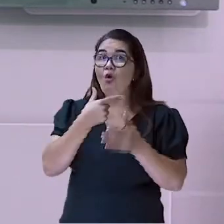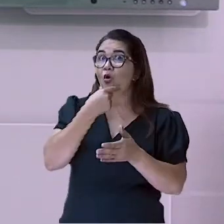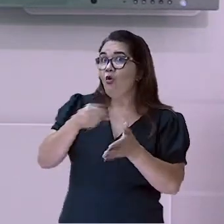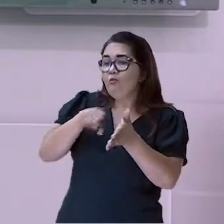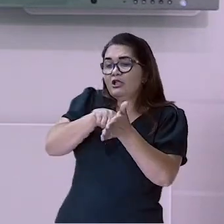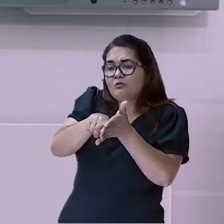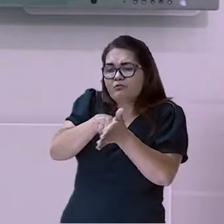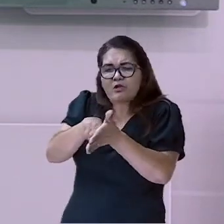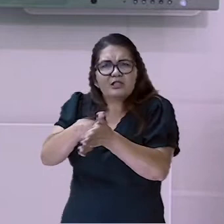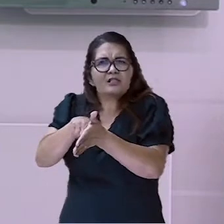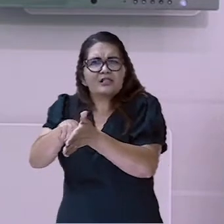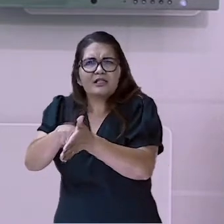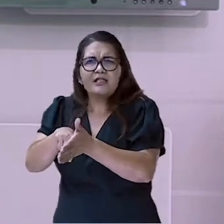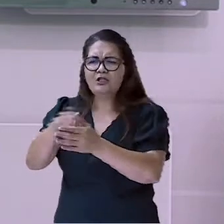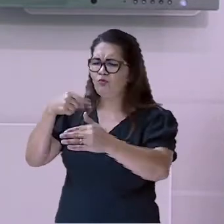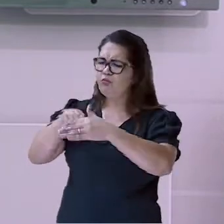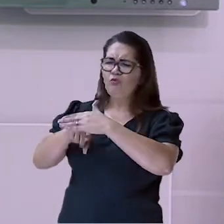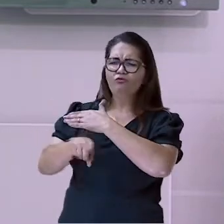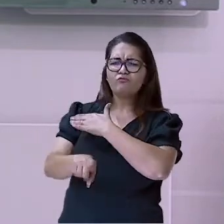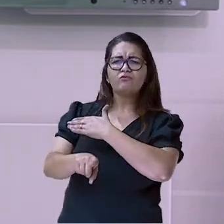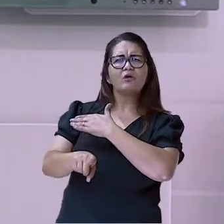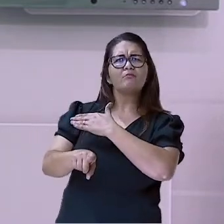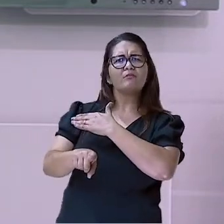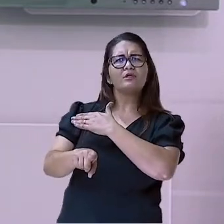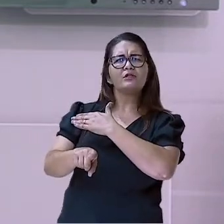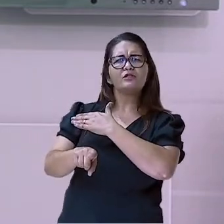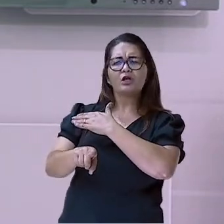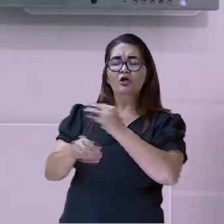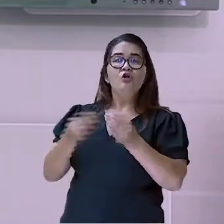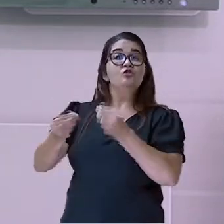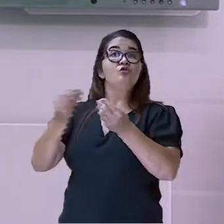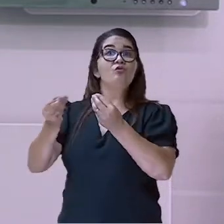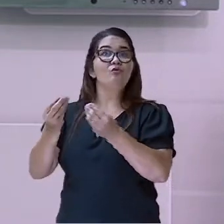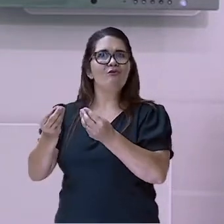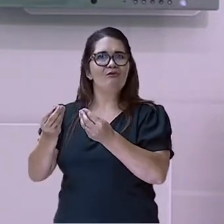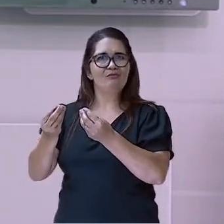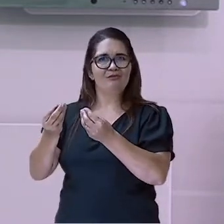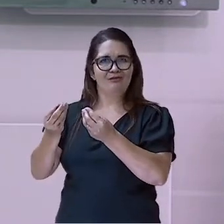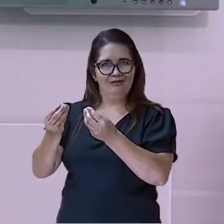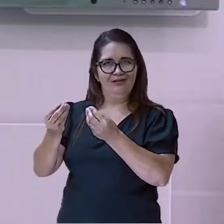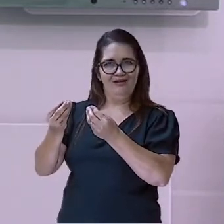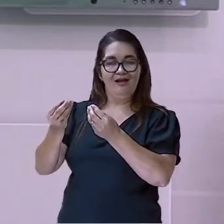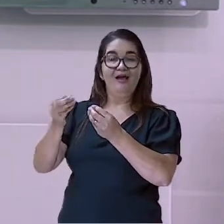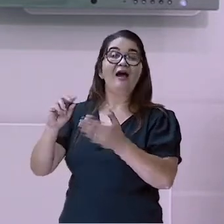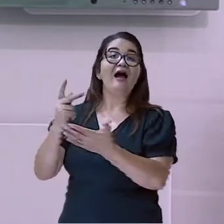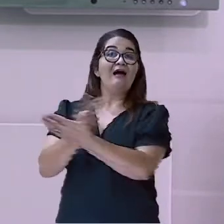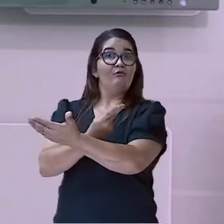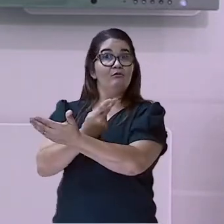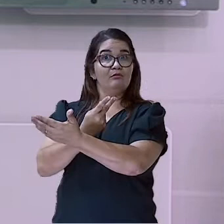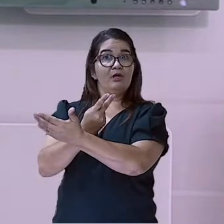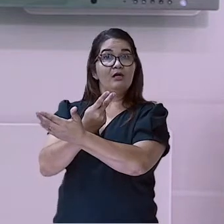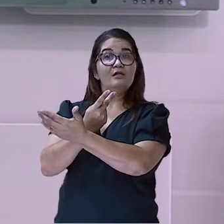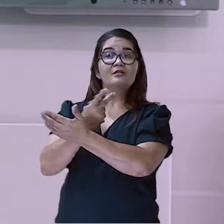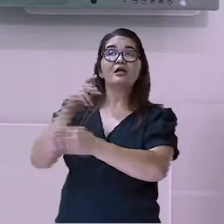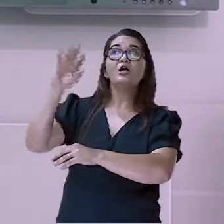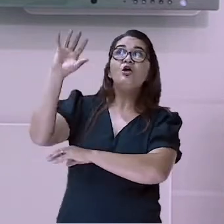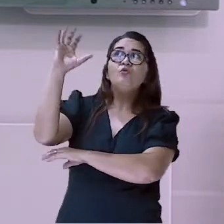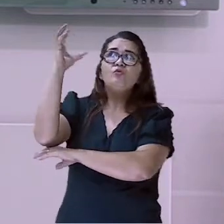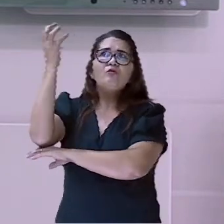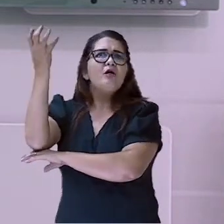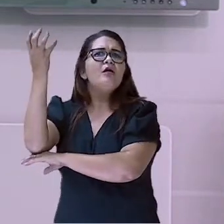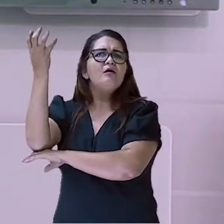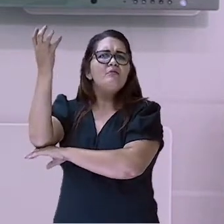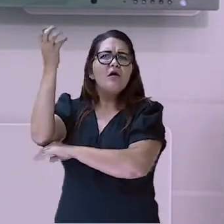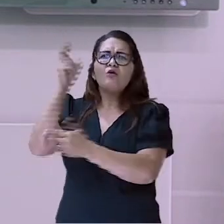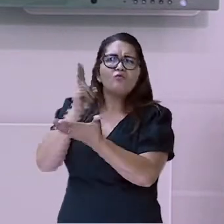esse clima ele se mantinha durante várias estações, vários períodos, e isso